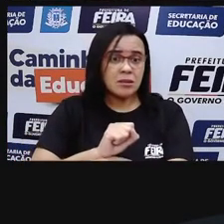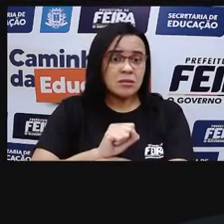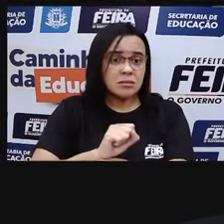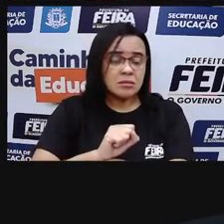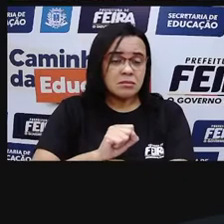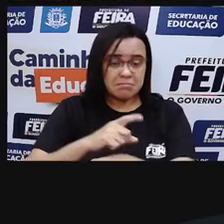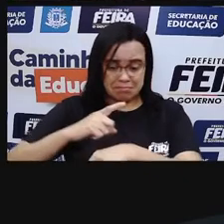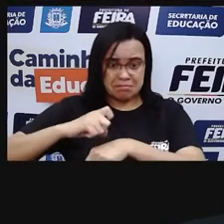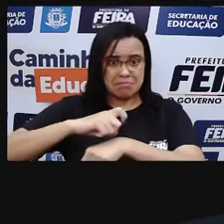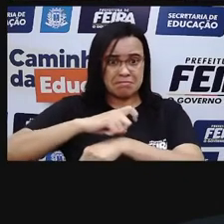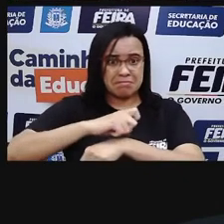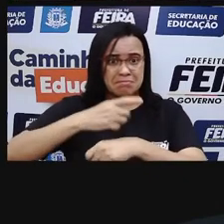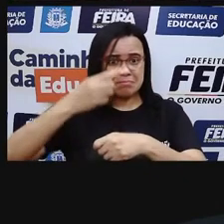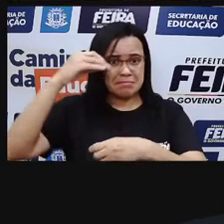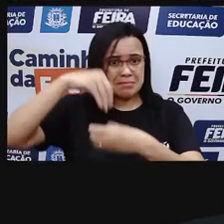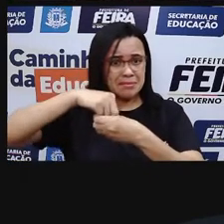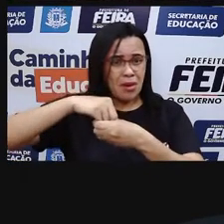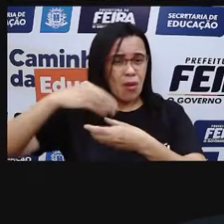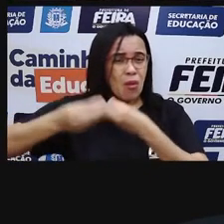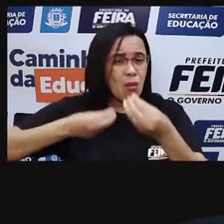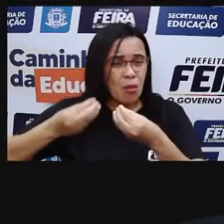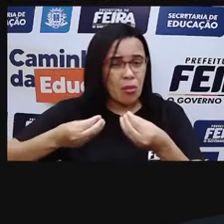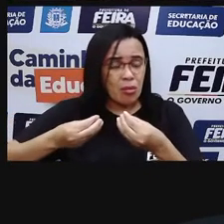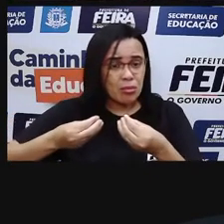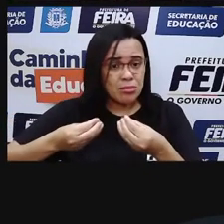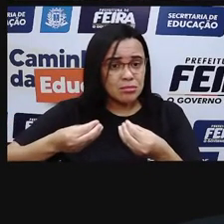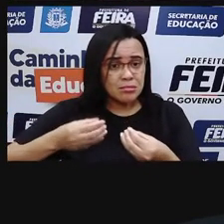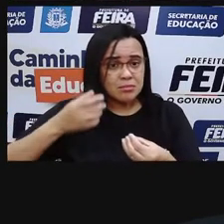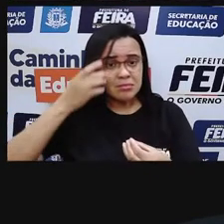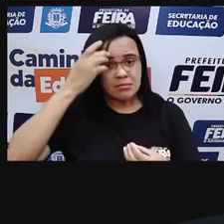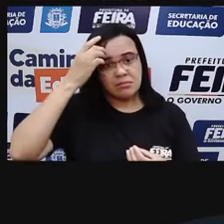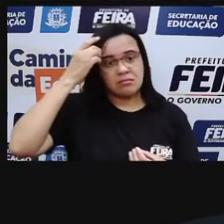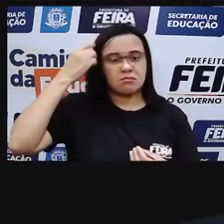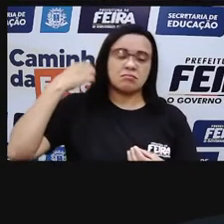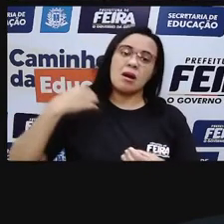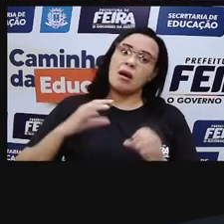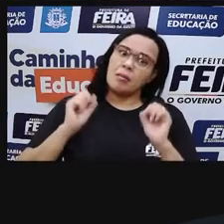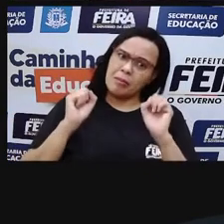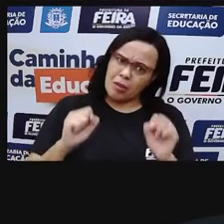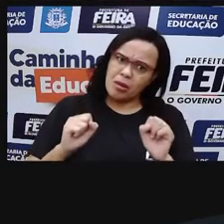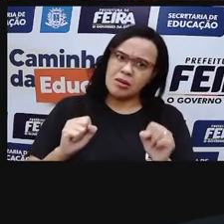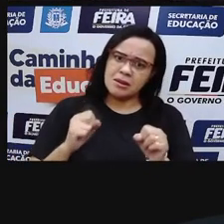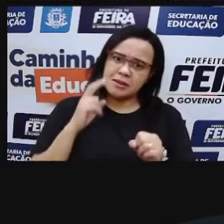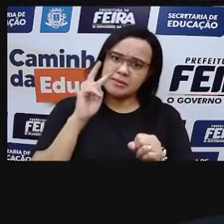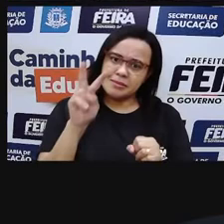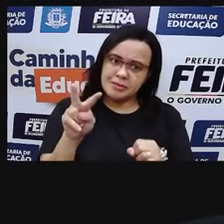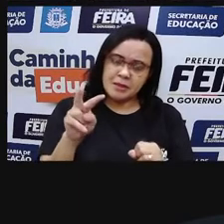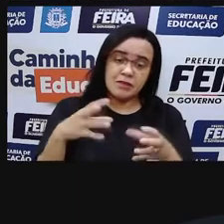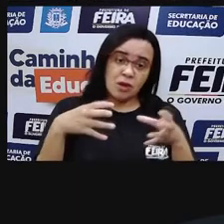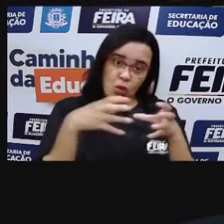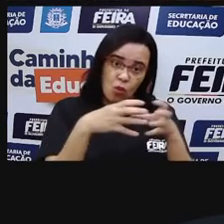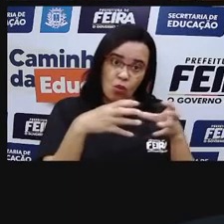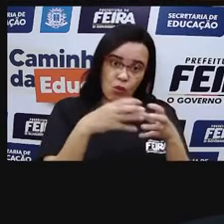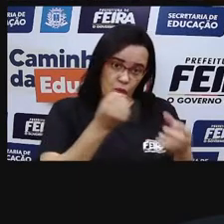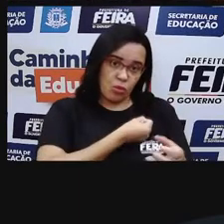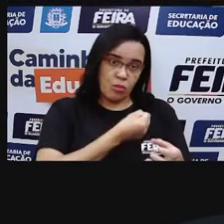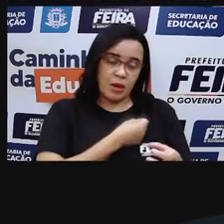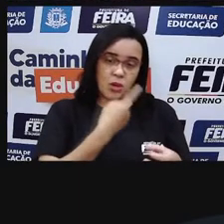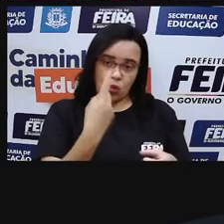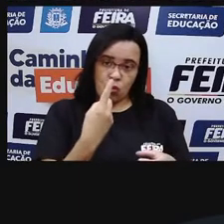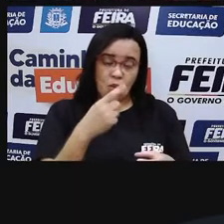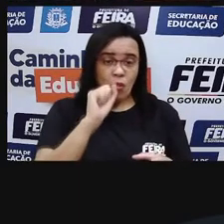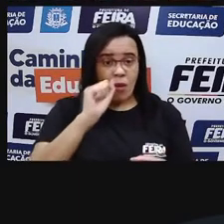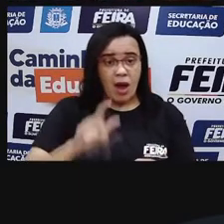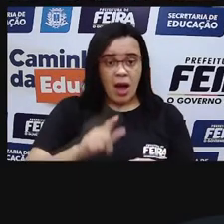antibiótico, e ele matou a população de bactérias, ó, azuis, né? Esse grupo de bactérias, as